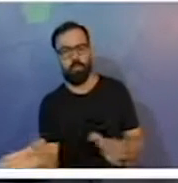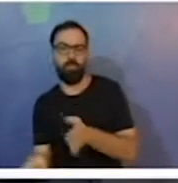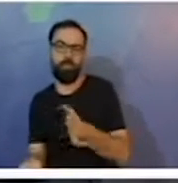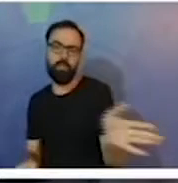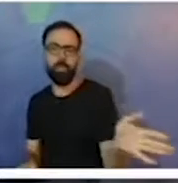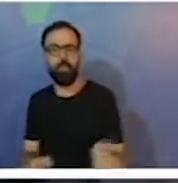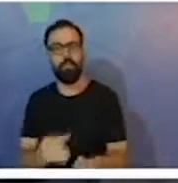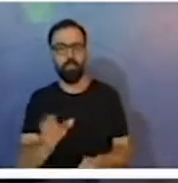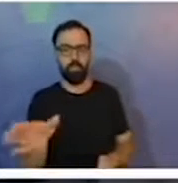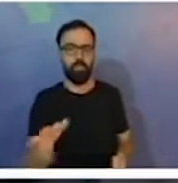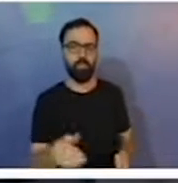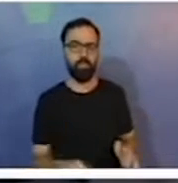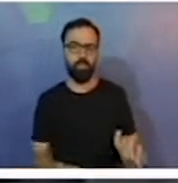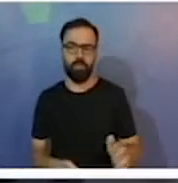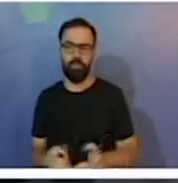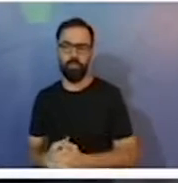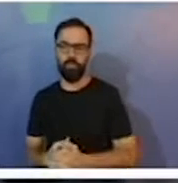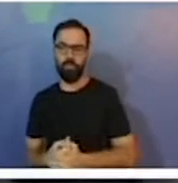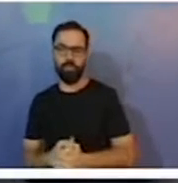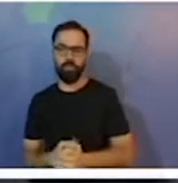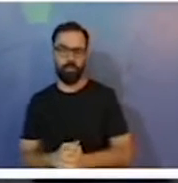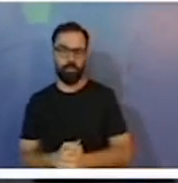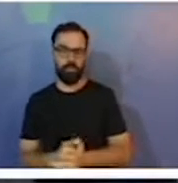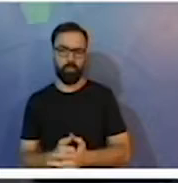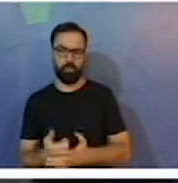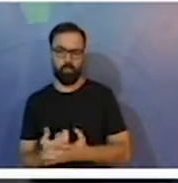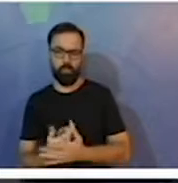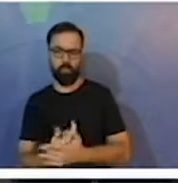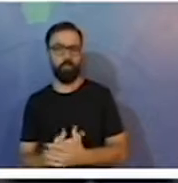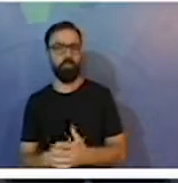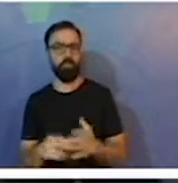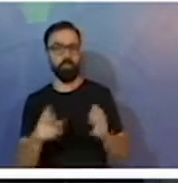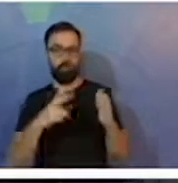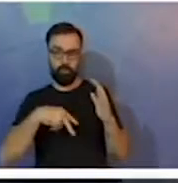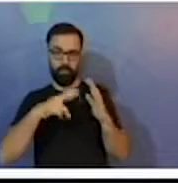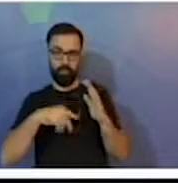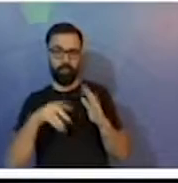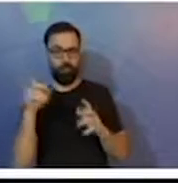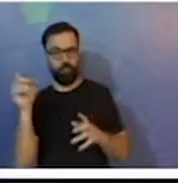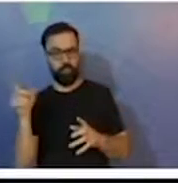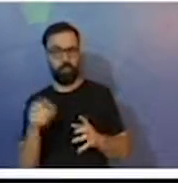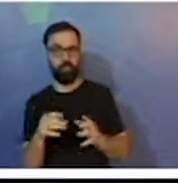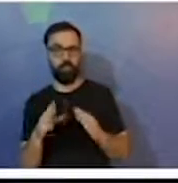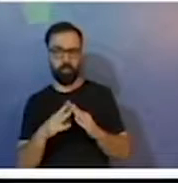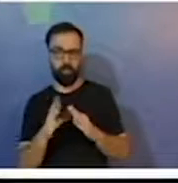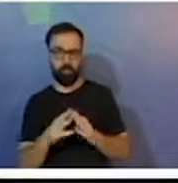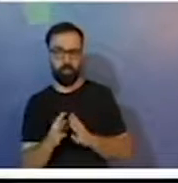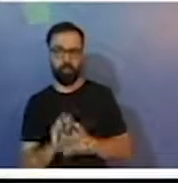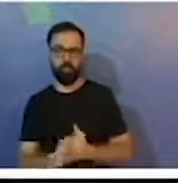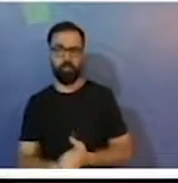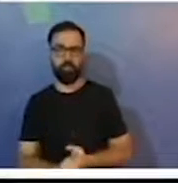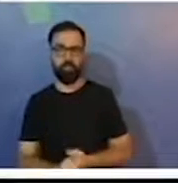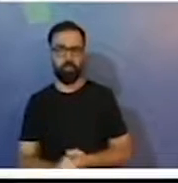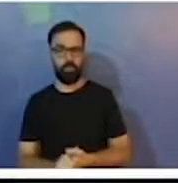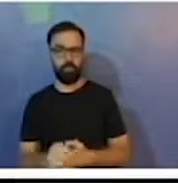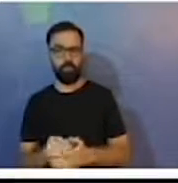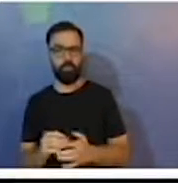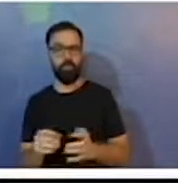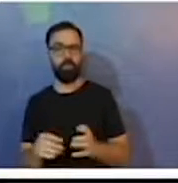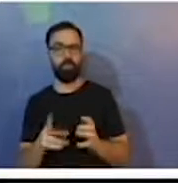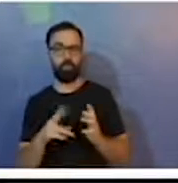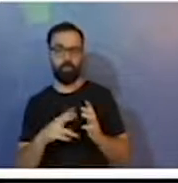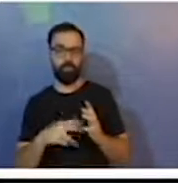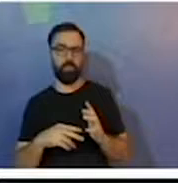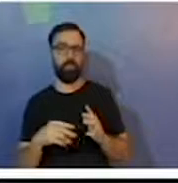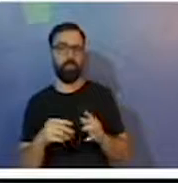aonde eu não posso virar mas tem o leia em casa e se você sabia gente o texto